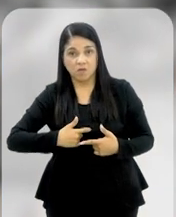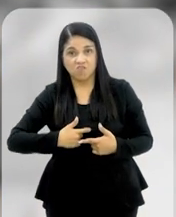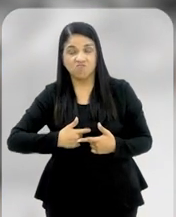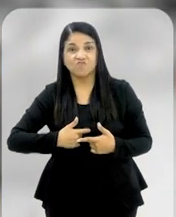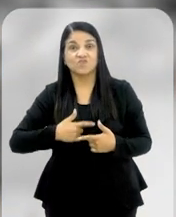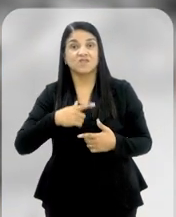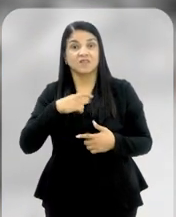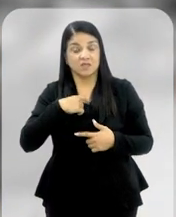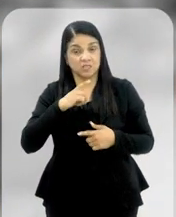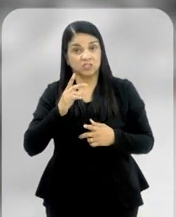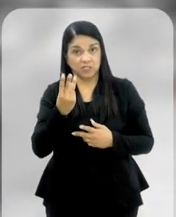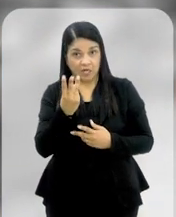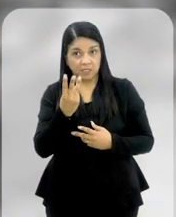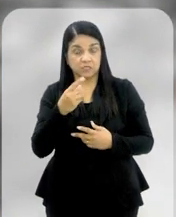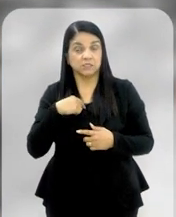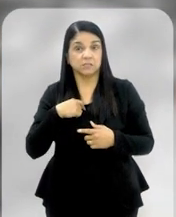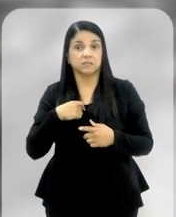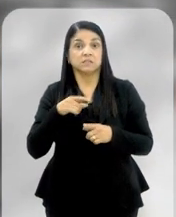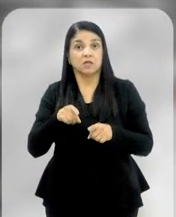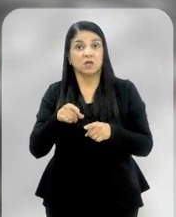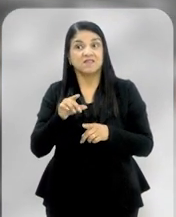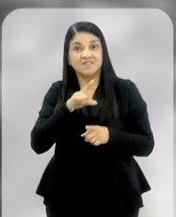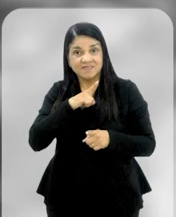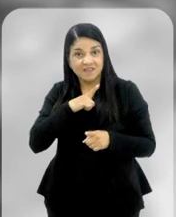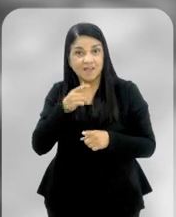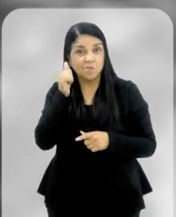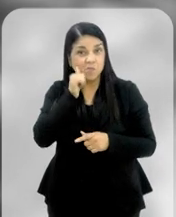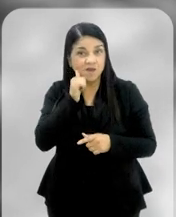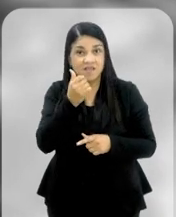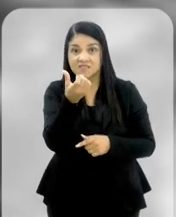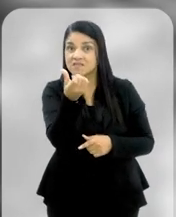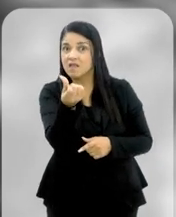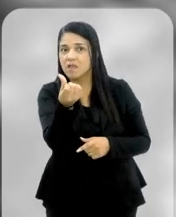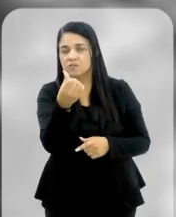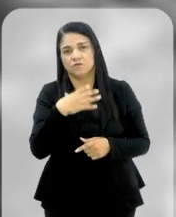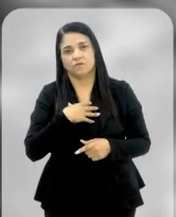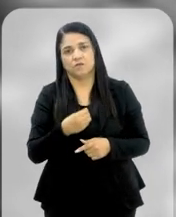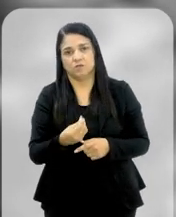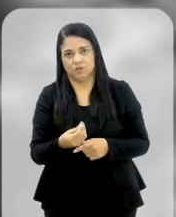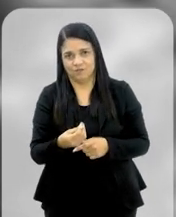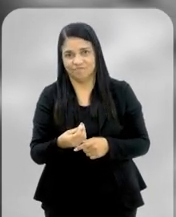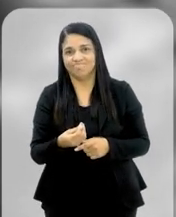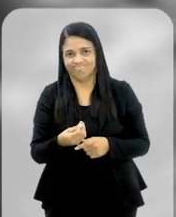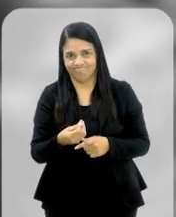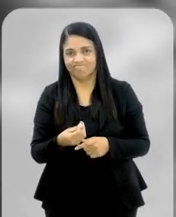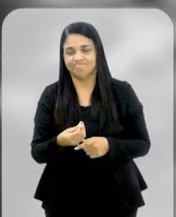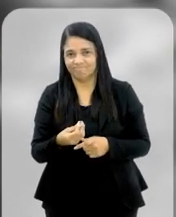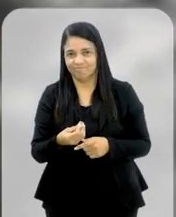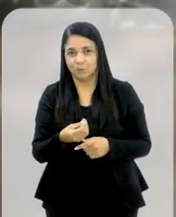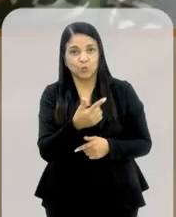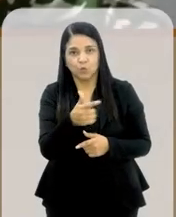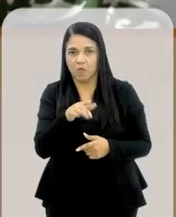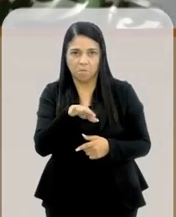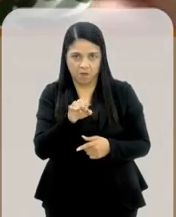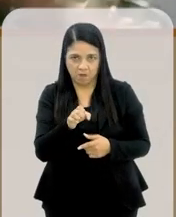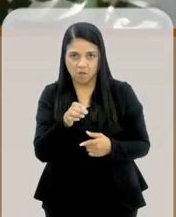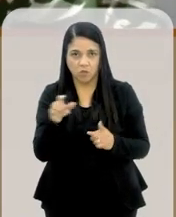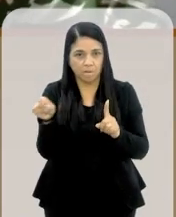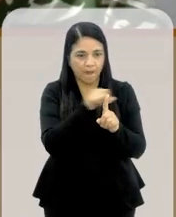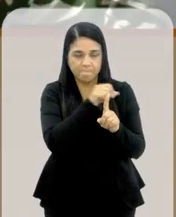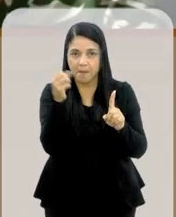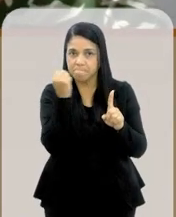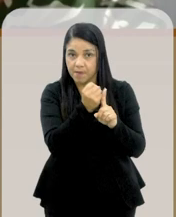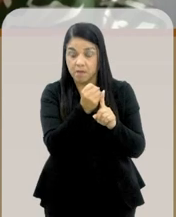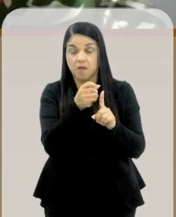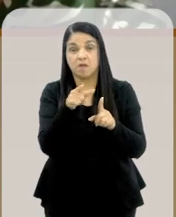mas tem mulheres que deixam seis filhos na orfandade, né? O segundo caso é que, em